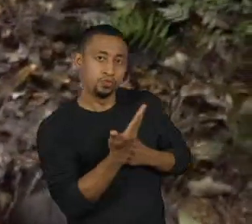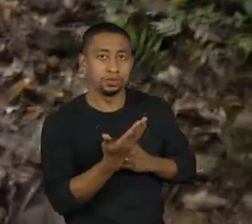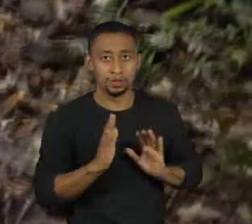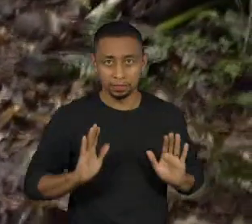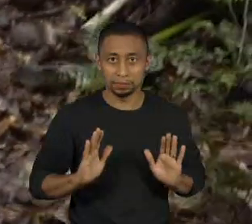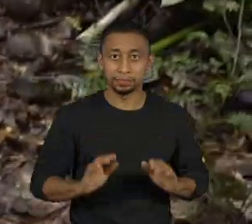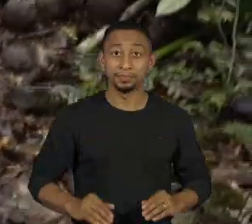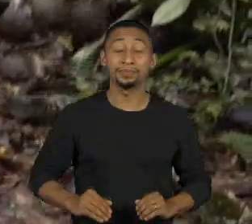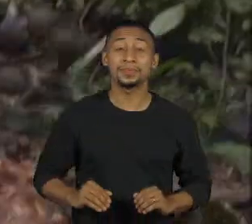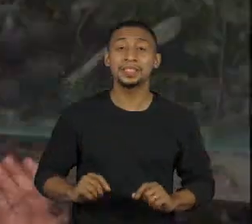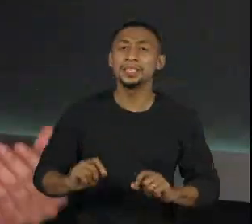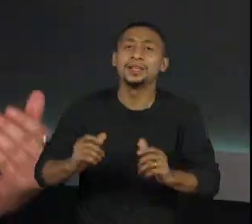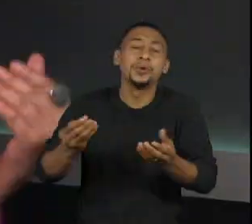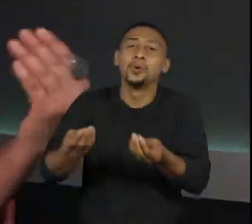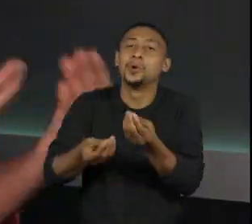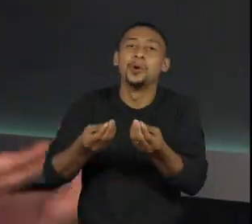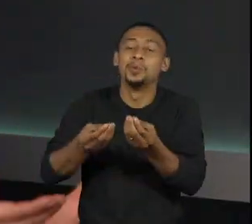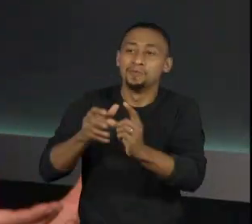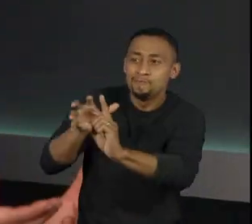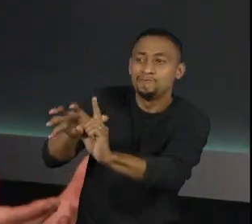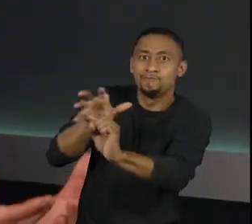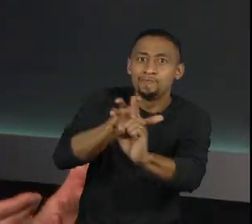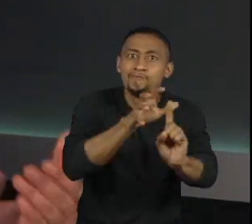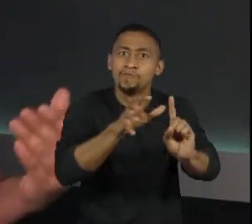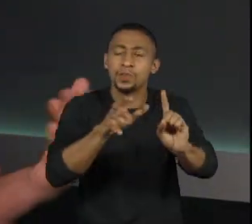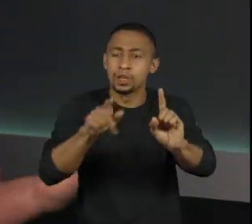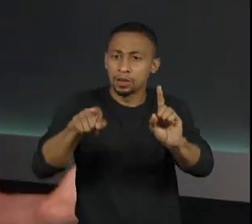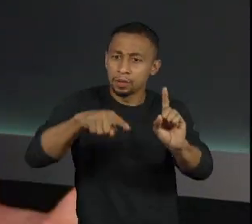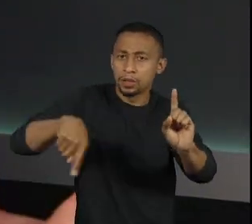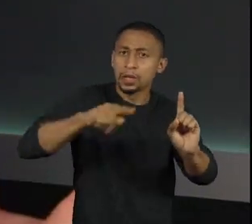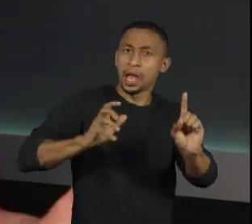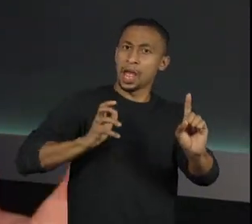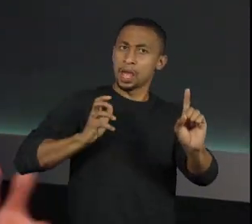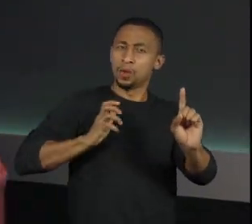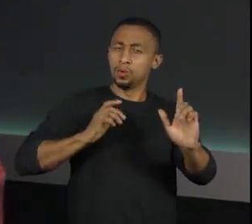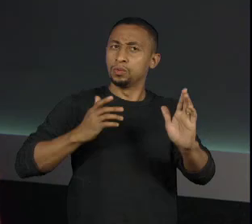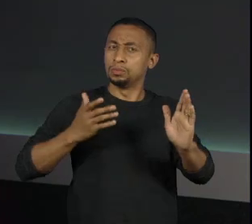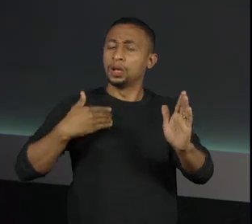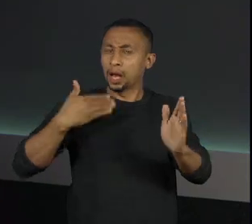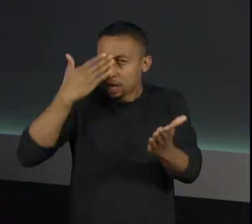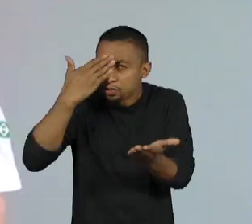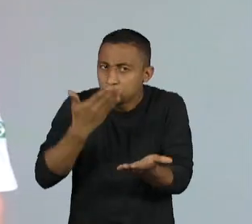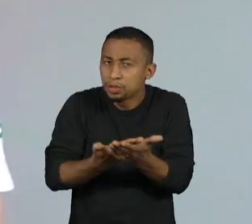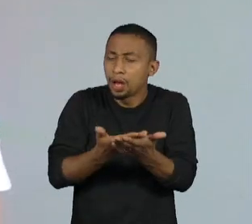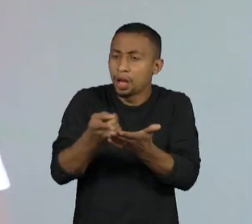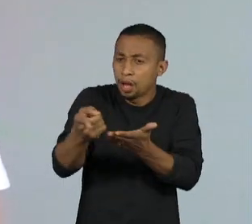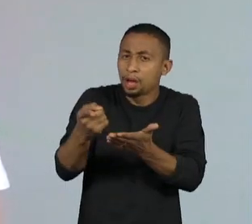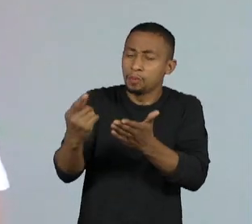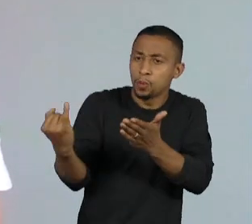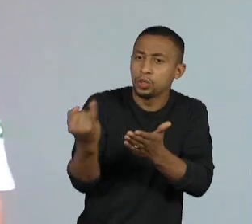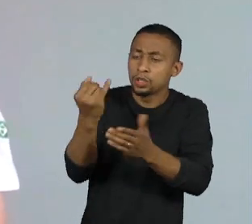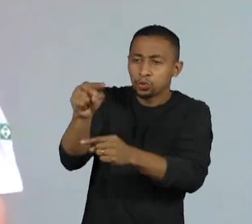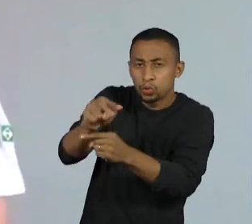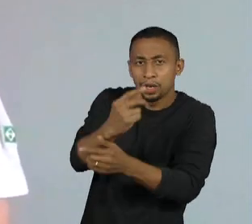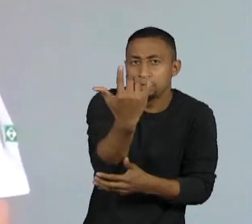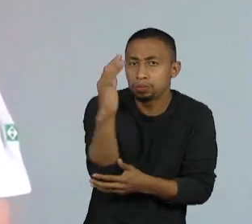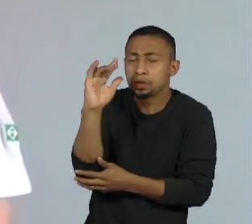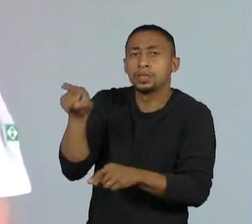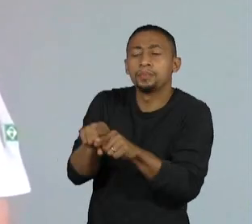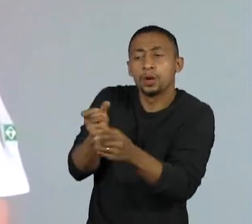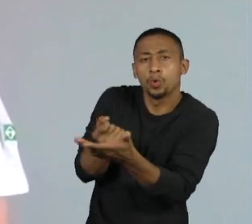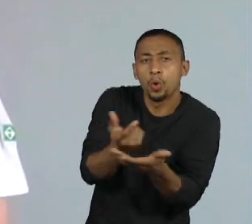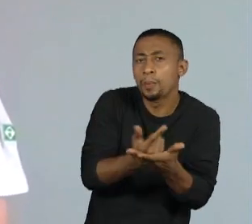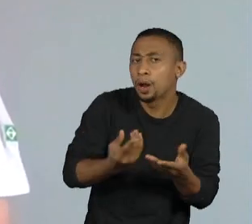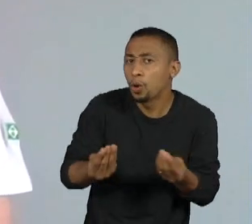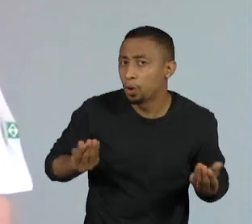têm poder aquisitivo a olhar para esse selo e eventualmente consumir esses produtos? Antes de olhar para o preço, a gente deve